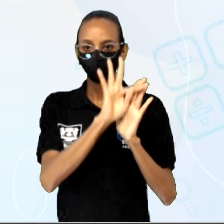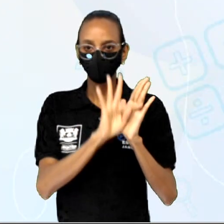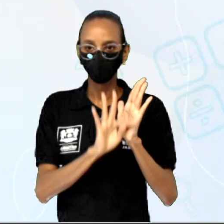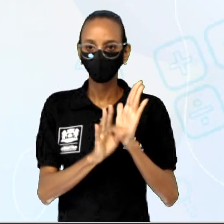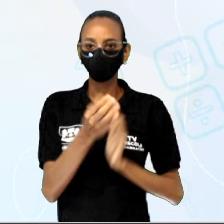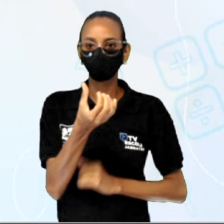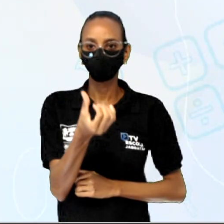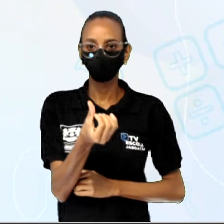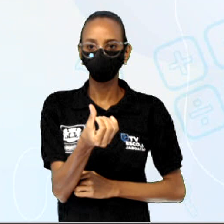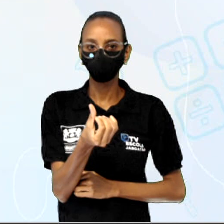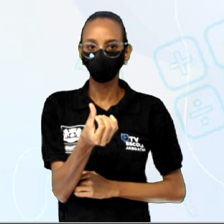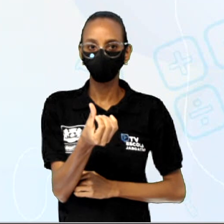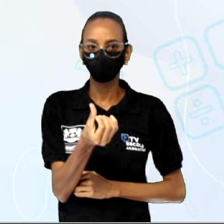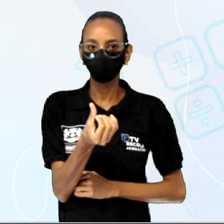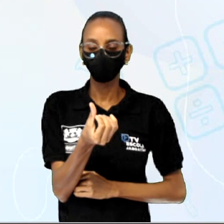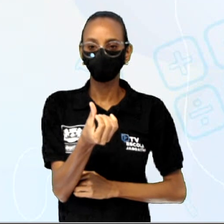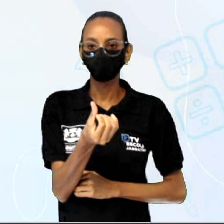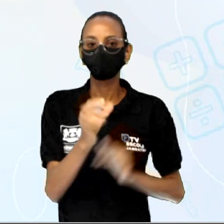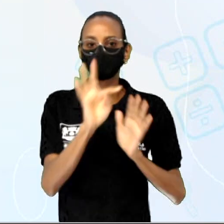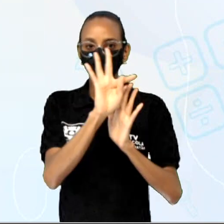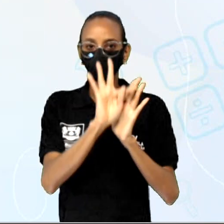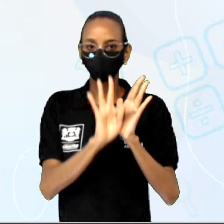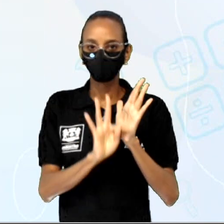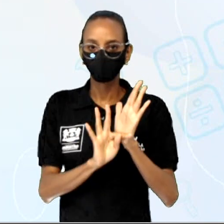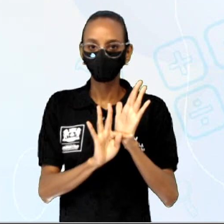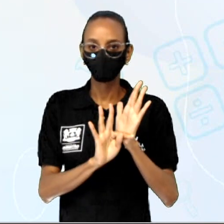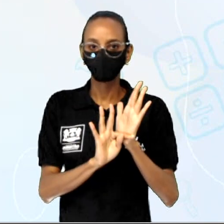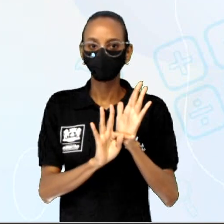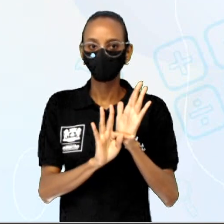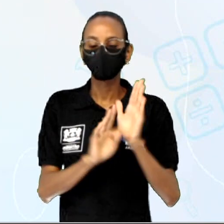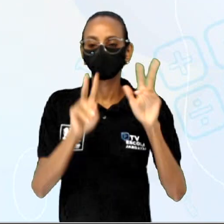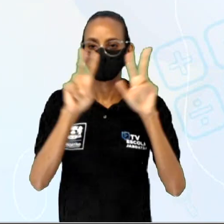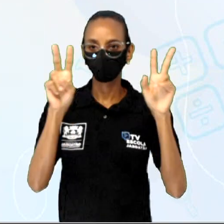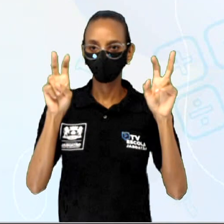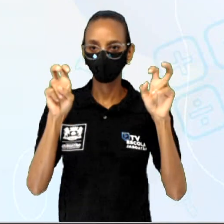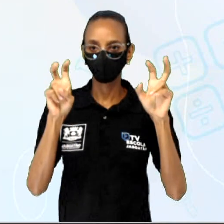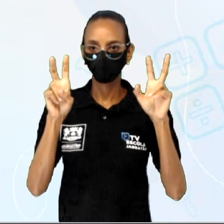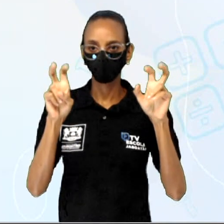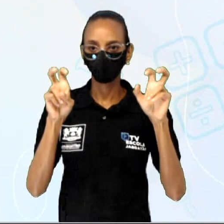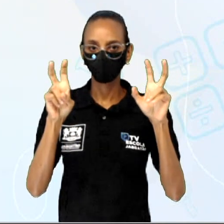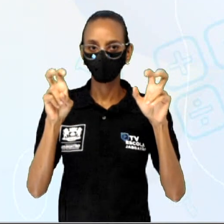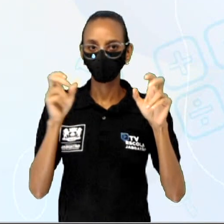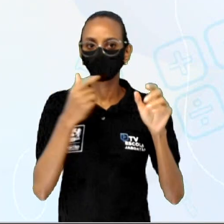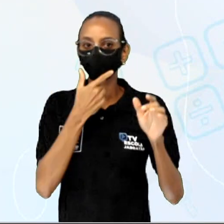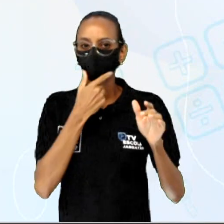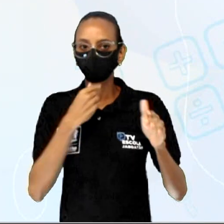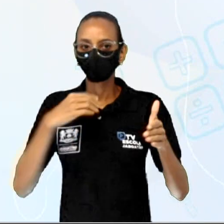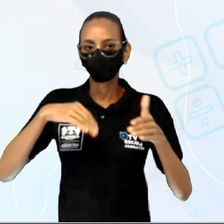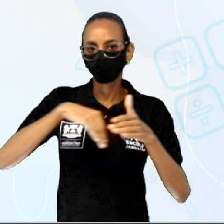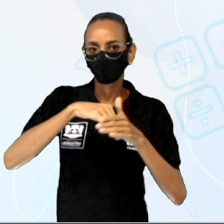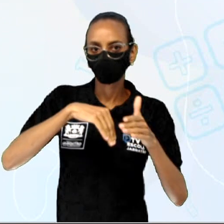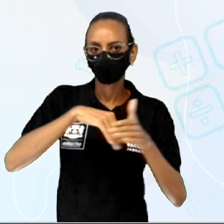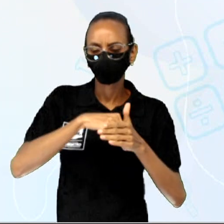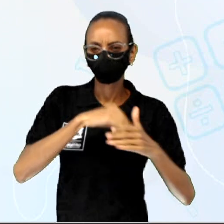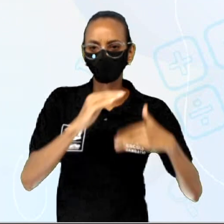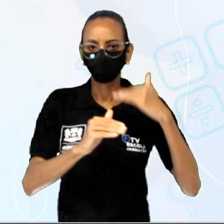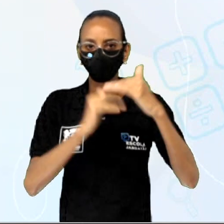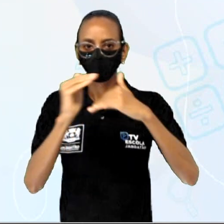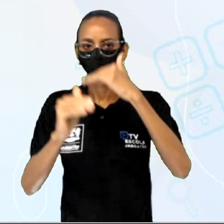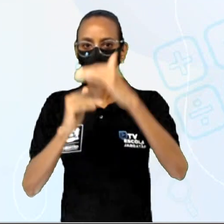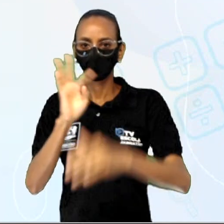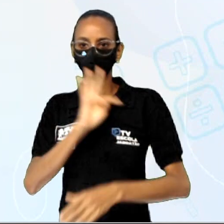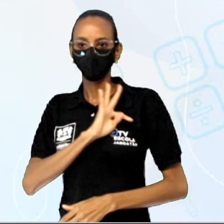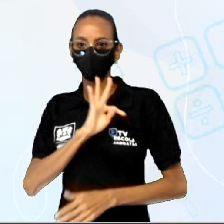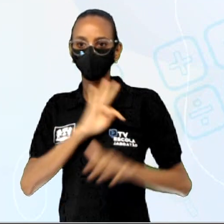6, o texto de João Cabral de Melo Neto, intitulado De um jogador brasileiro a um técnico espanhol. Olha só